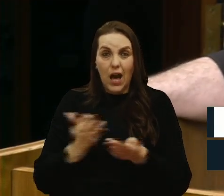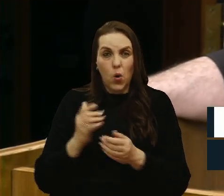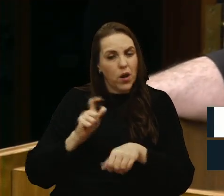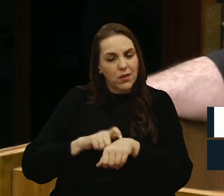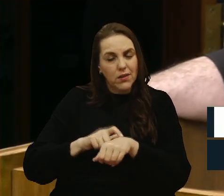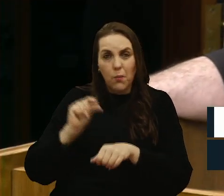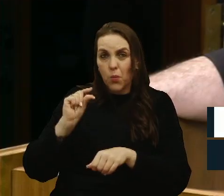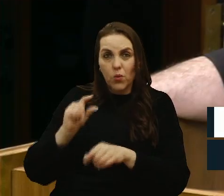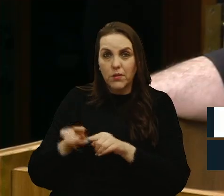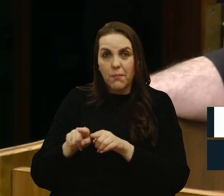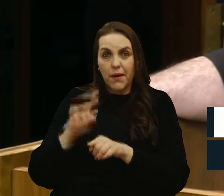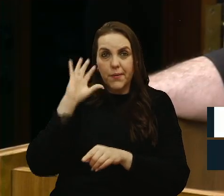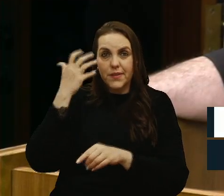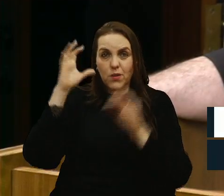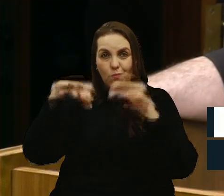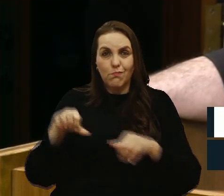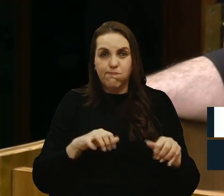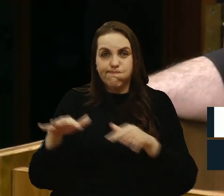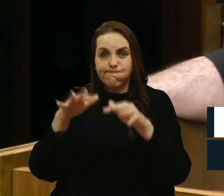recente.